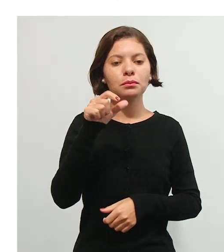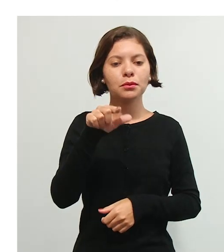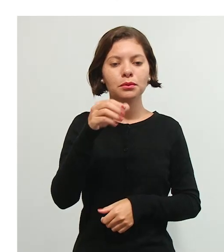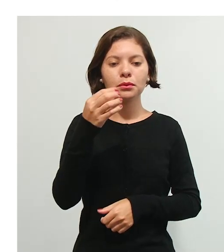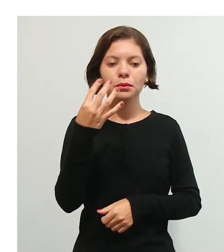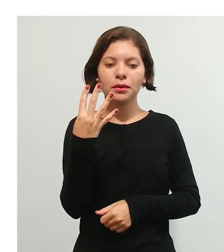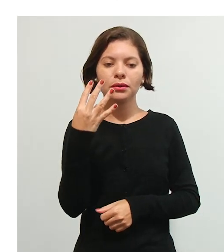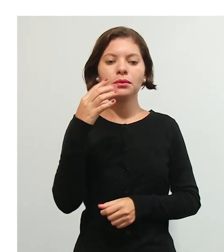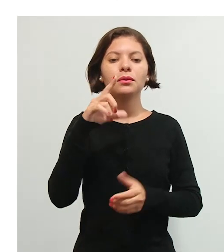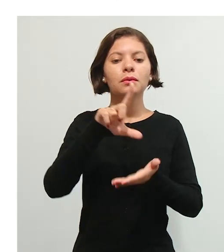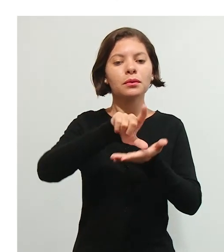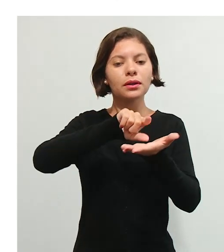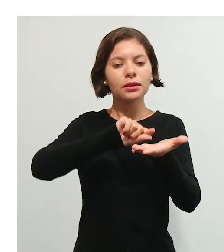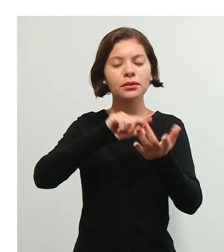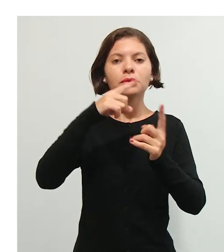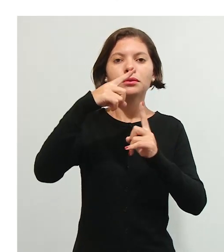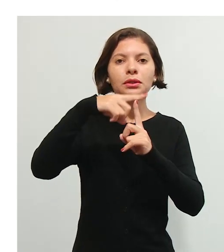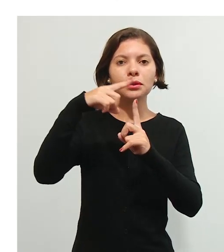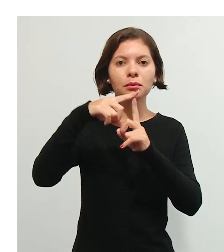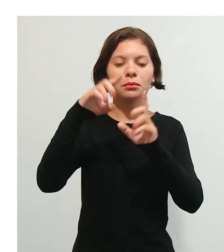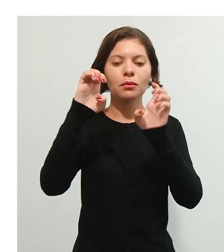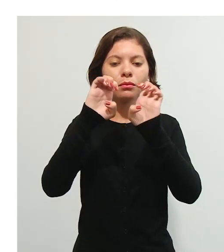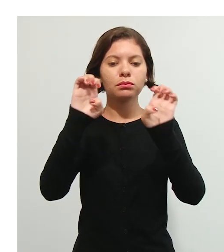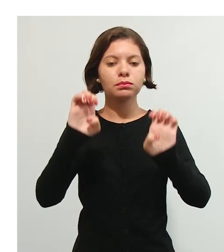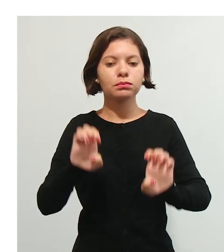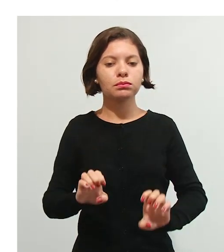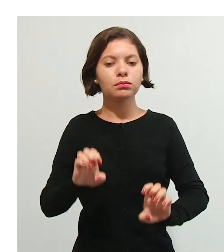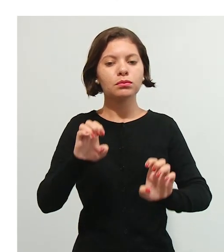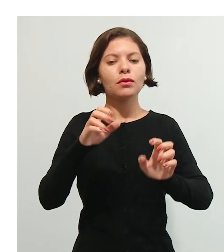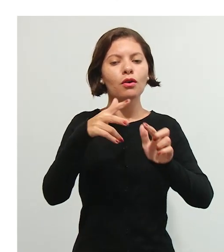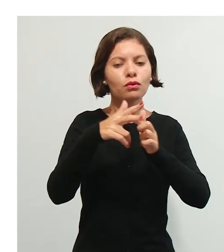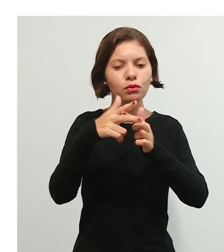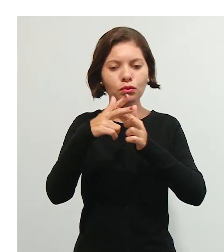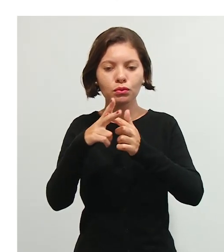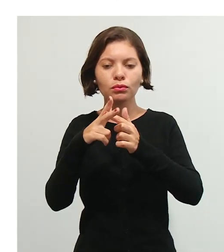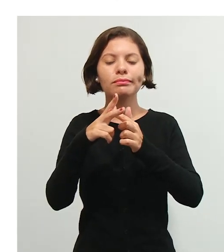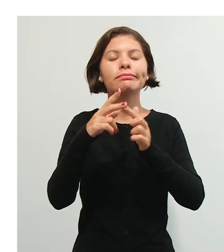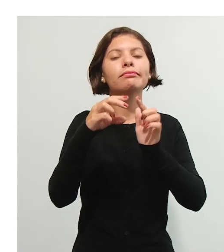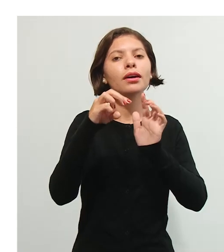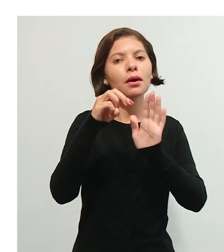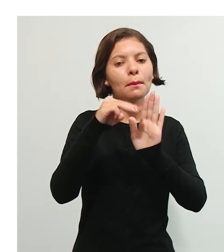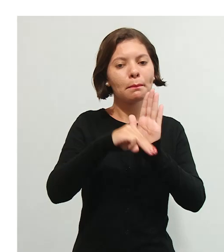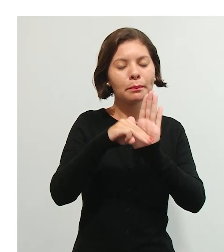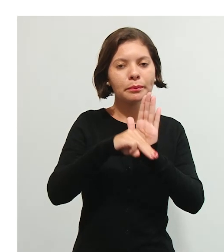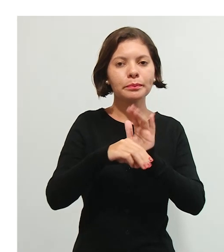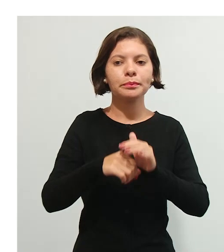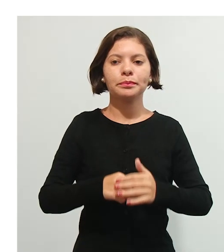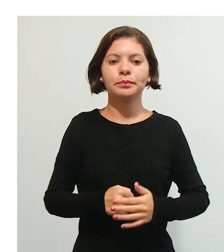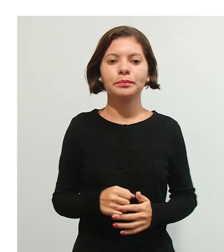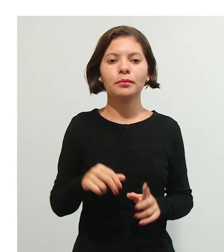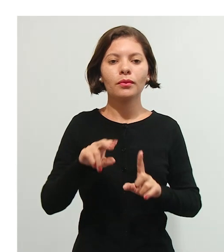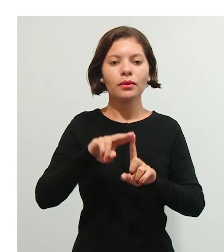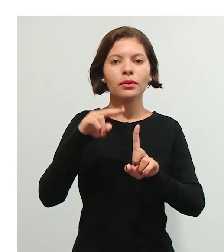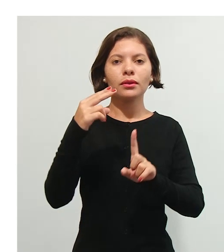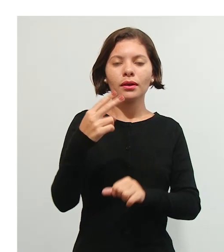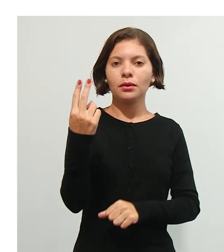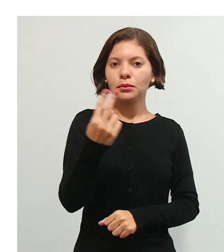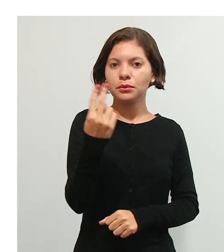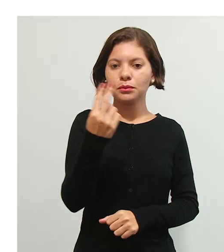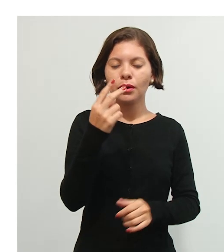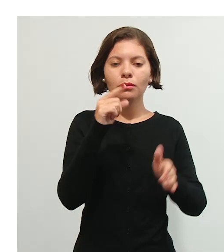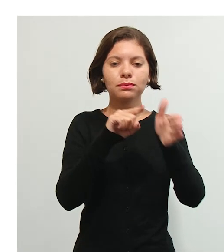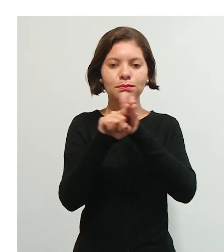e artigo tipos estrutura formatação e modelo na unidade